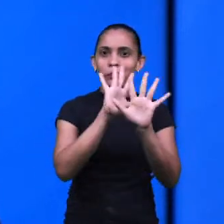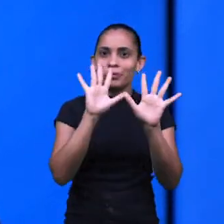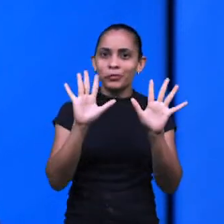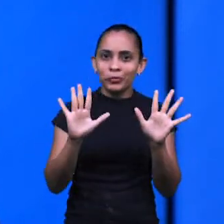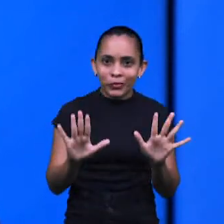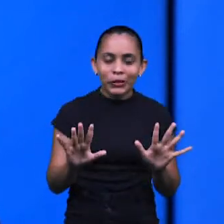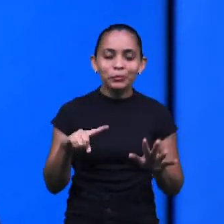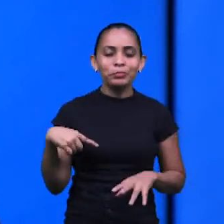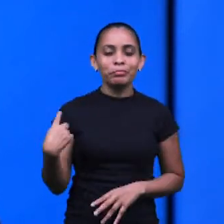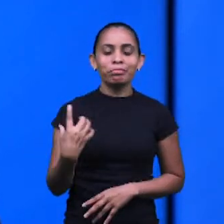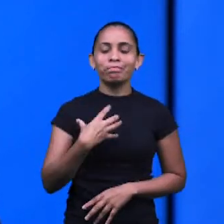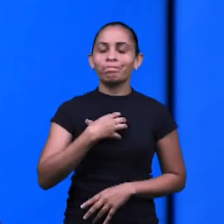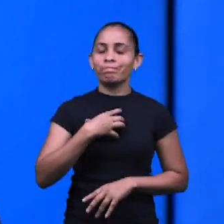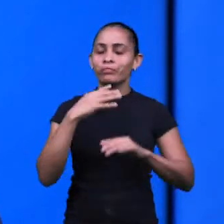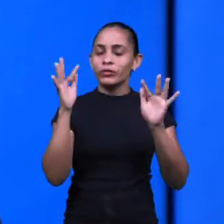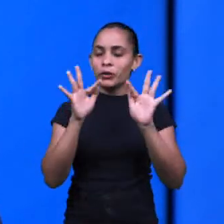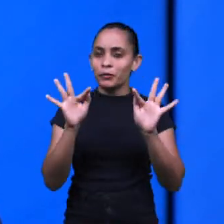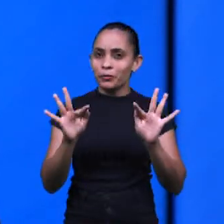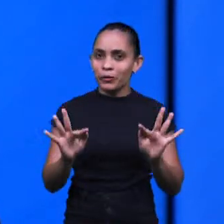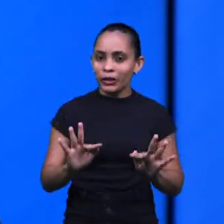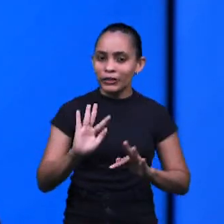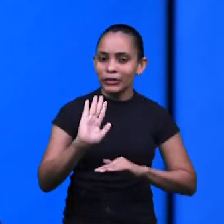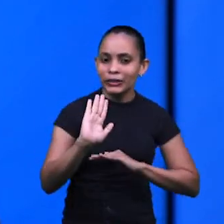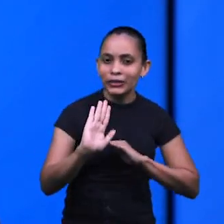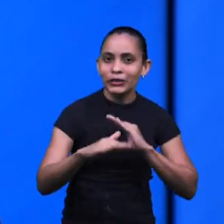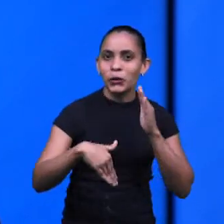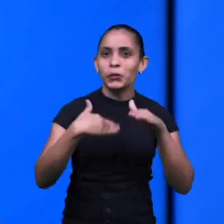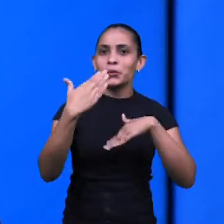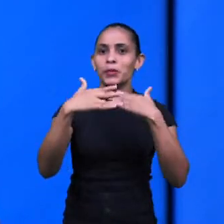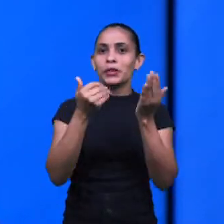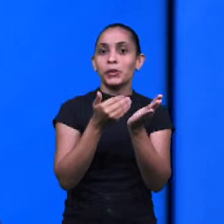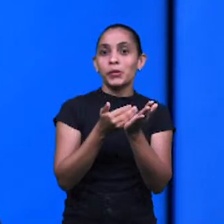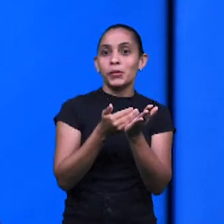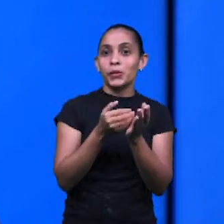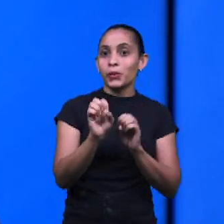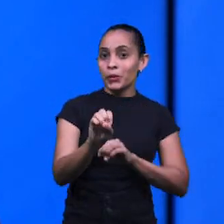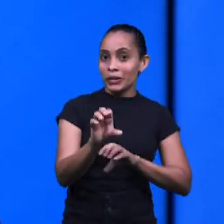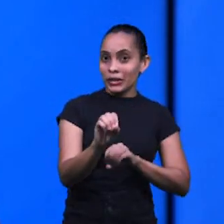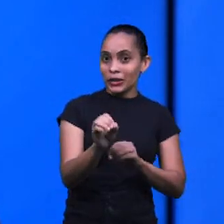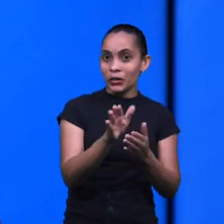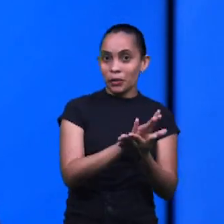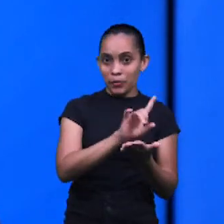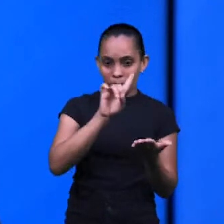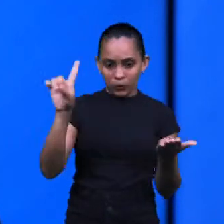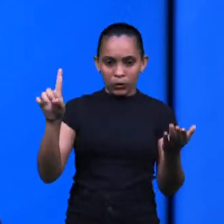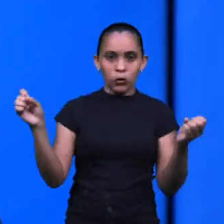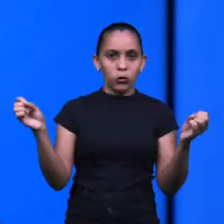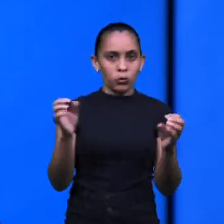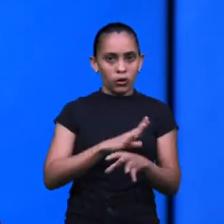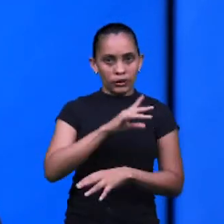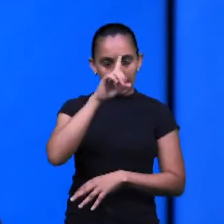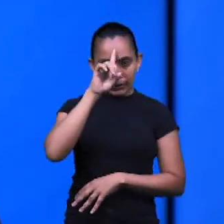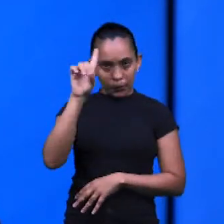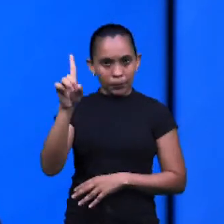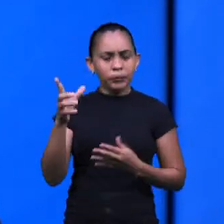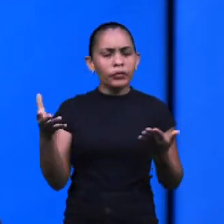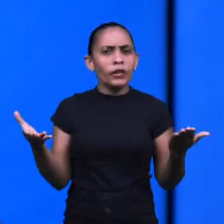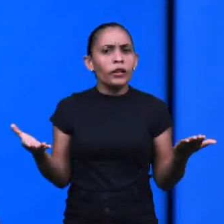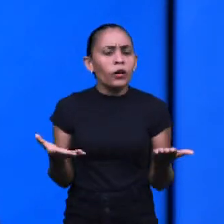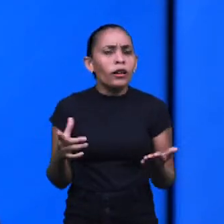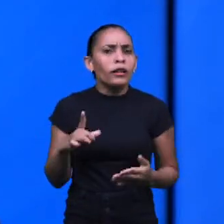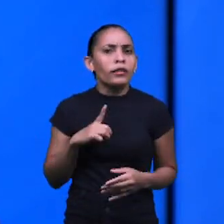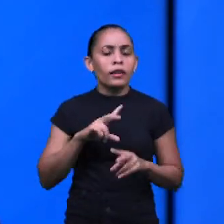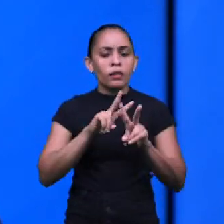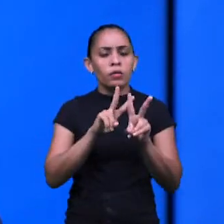completas. Nós ficamos muito felizes com o desenvolvimento delas no ensino da palavra do Senhor. Glória a Deus. O que nós temos ainda agora é mais